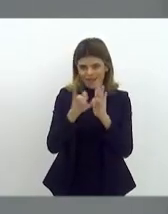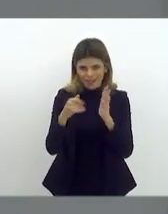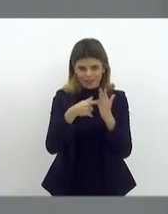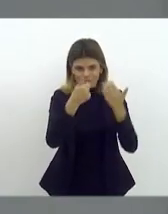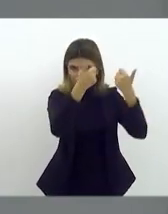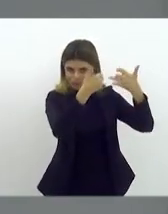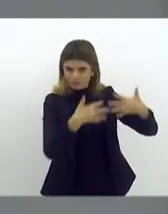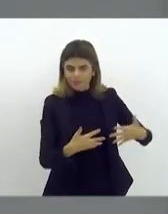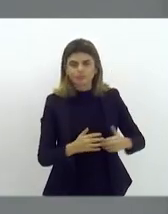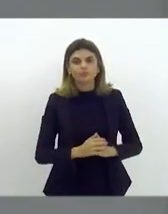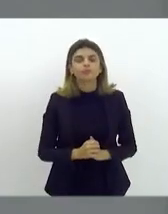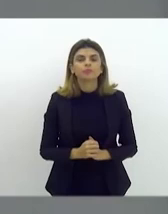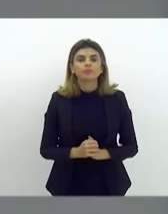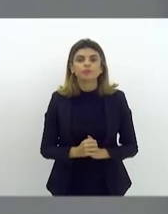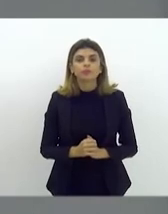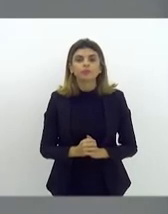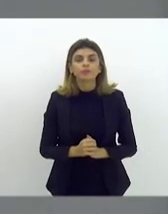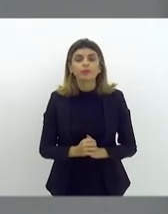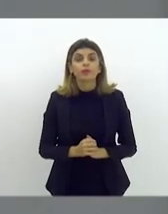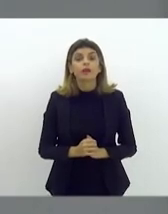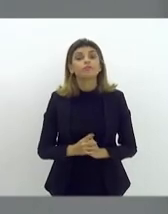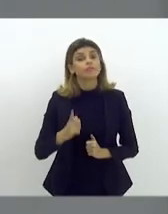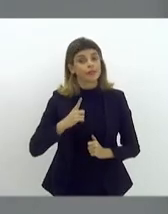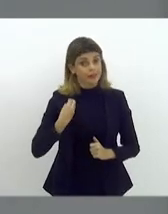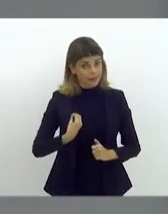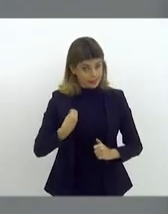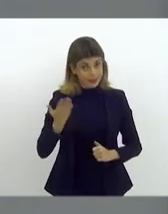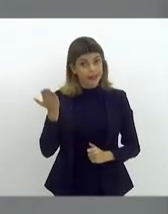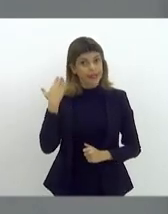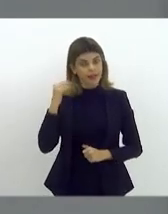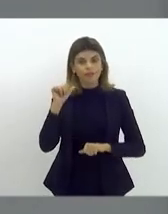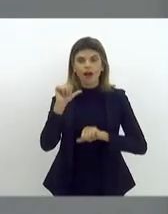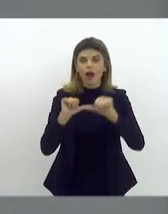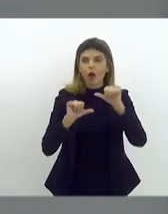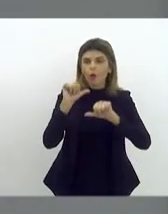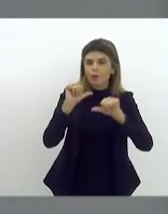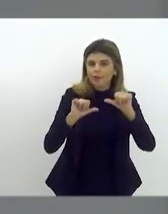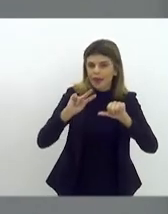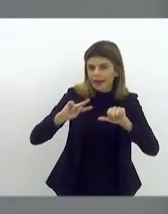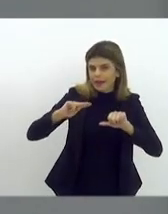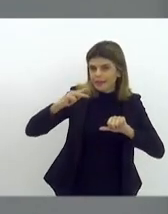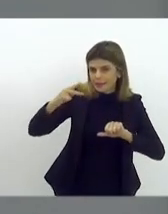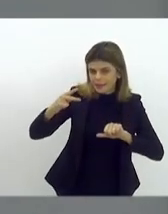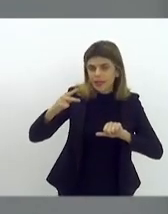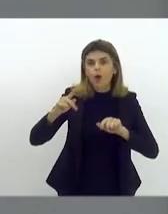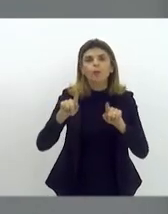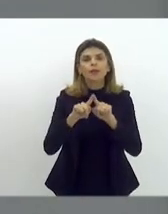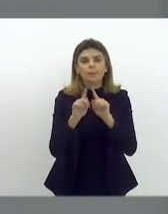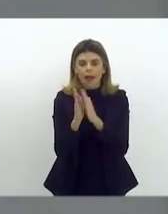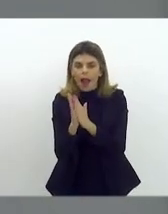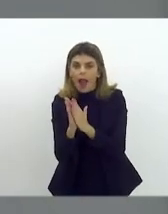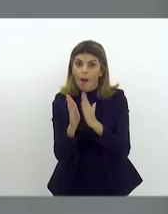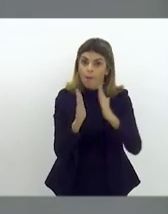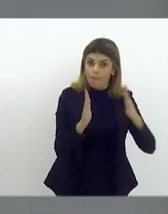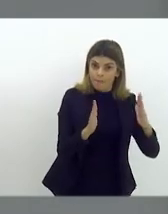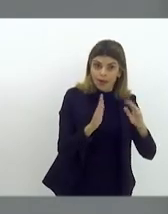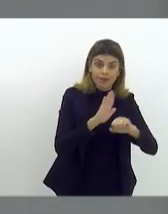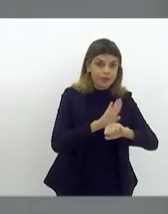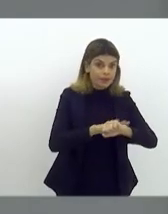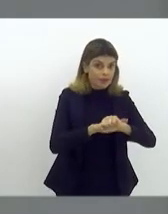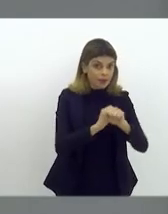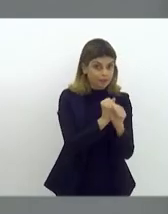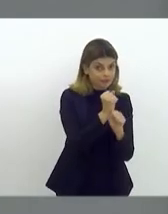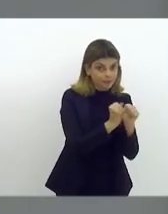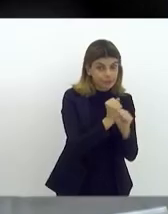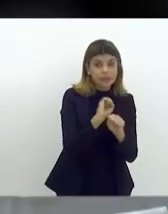ainda a gente teve também uma alteração mas chorando a casa de aumento de pena na hipótese em que